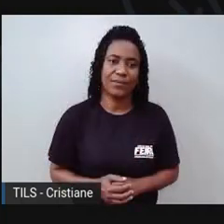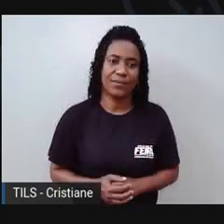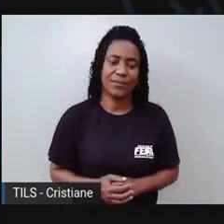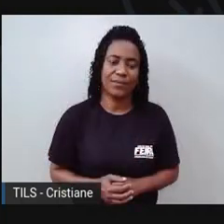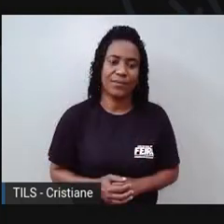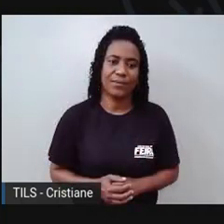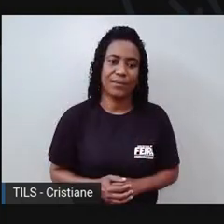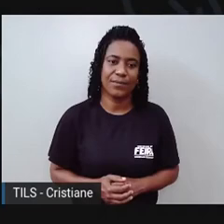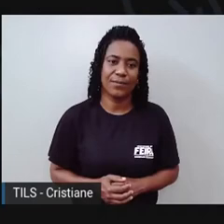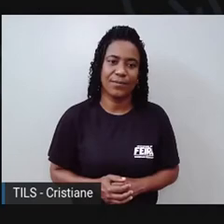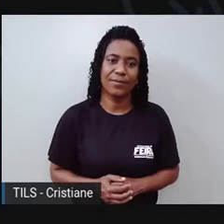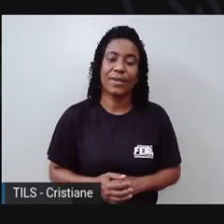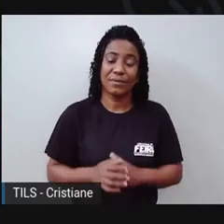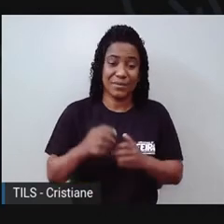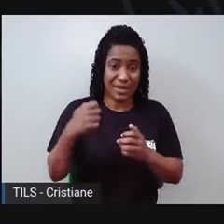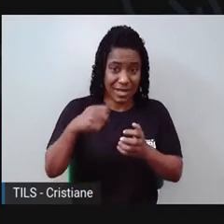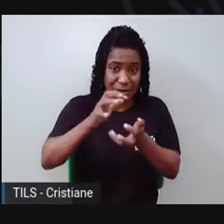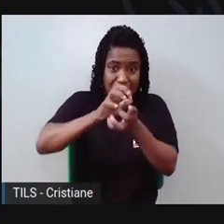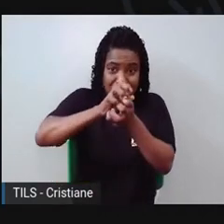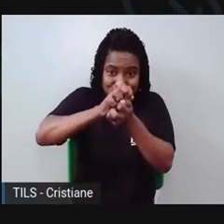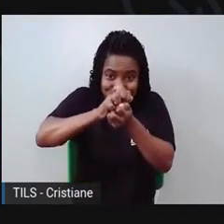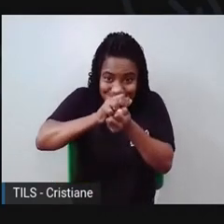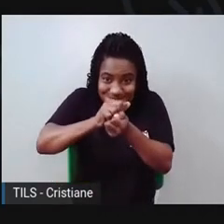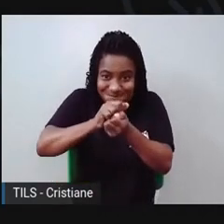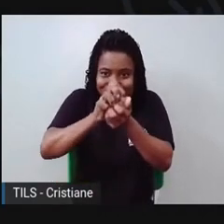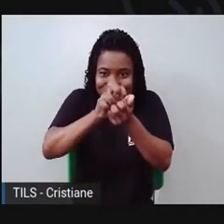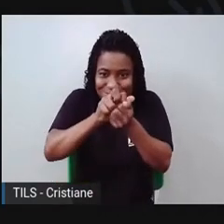Apertando tudo, tirando a água.